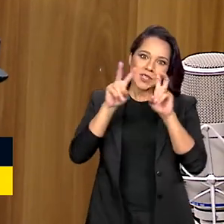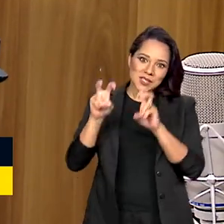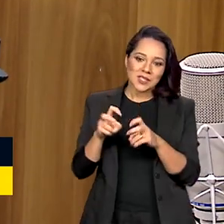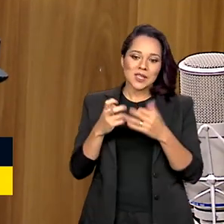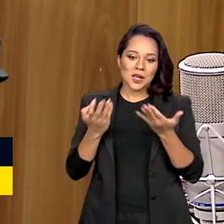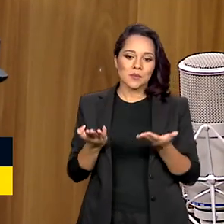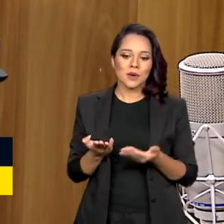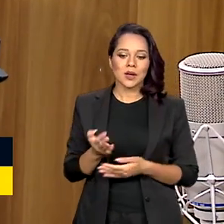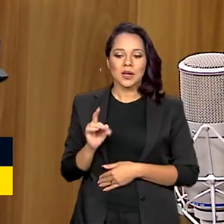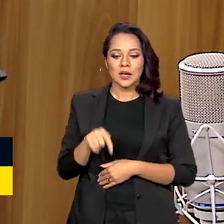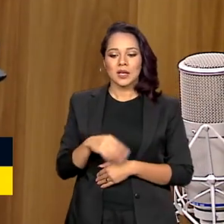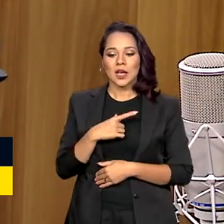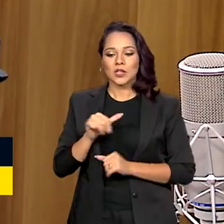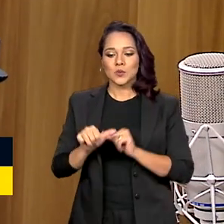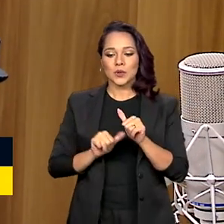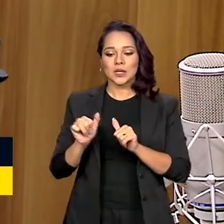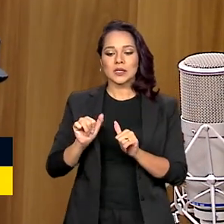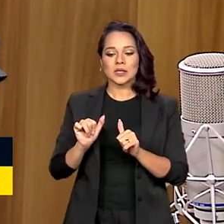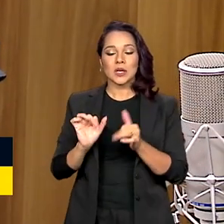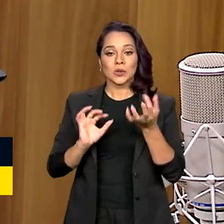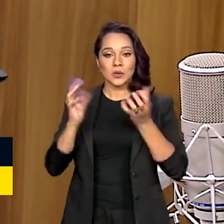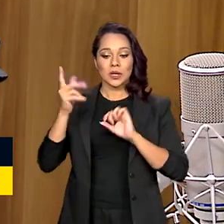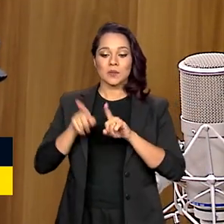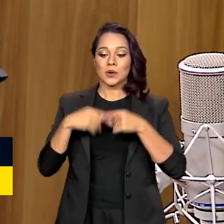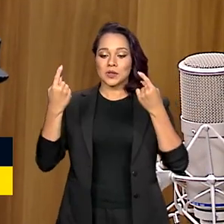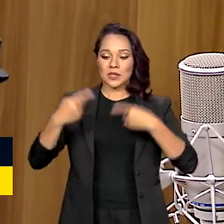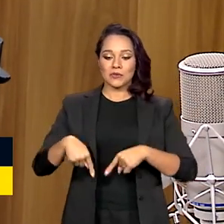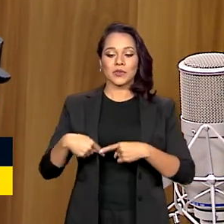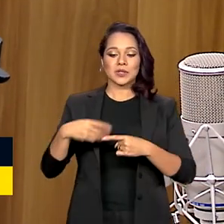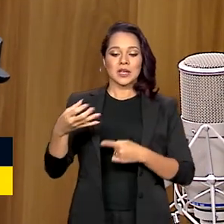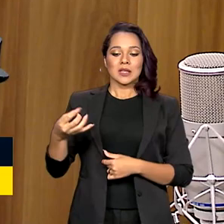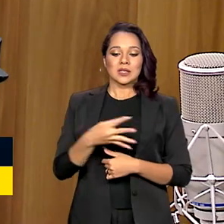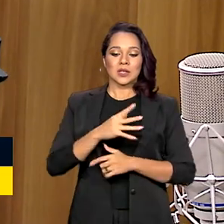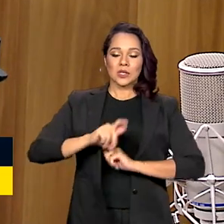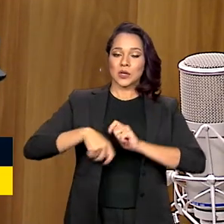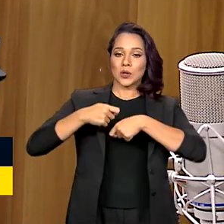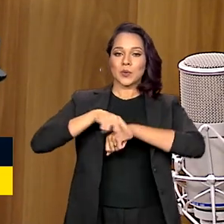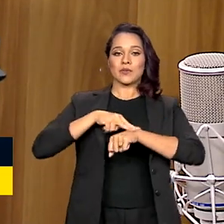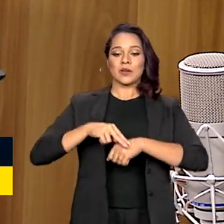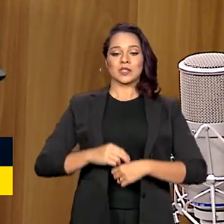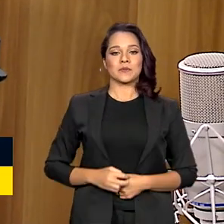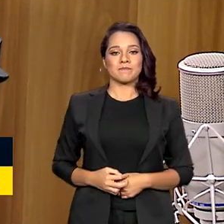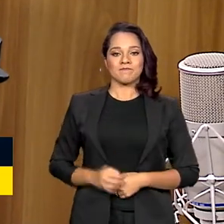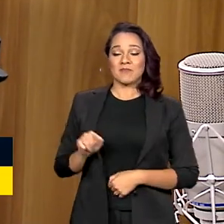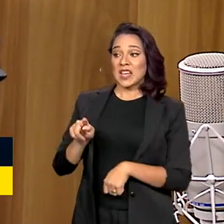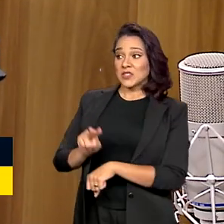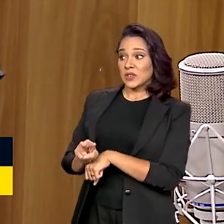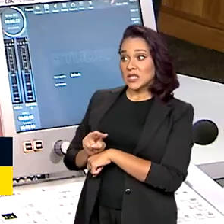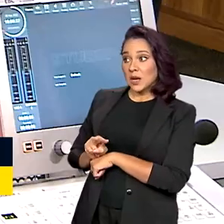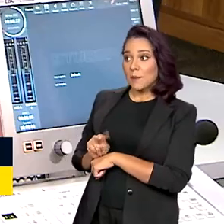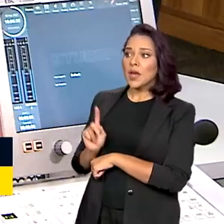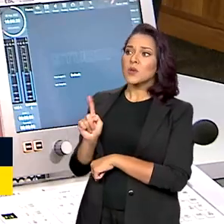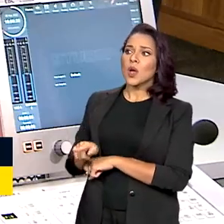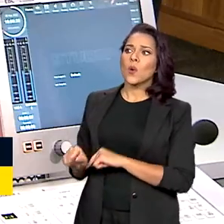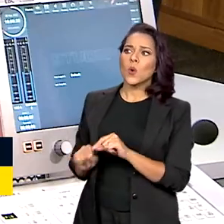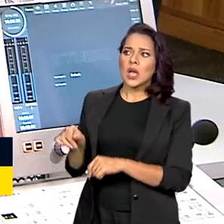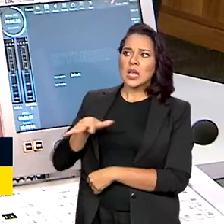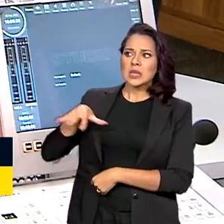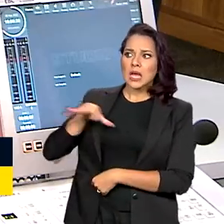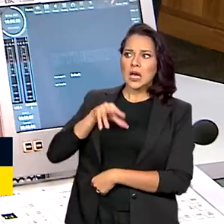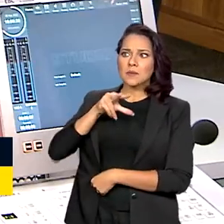de mudança do clima e o desafio dessa nova economia verde. Esse financiamento, ele viria do